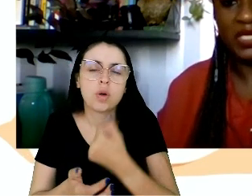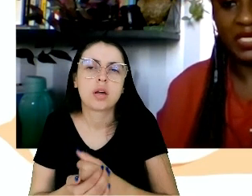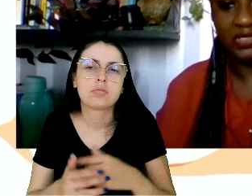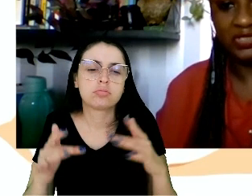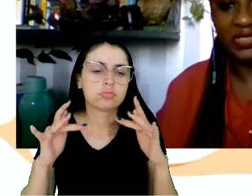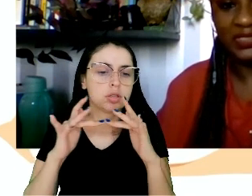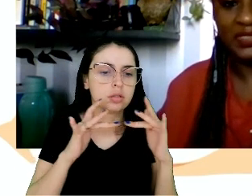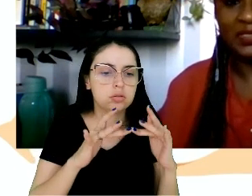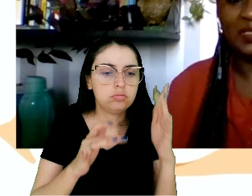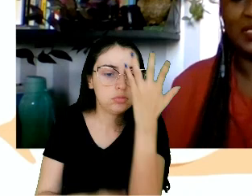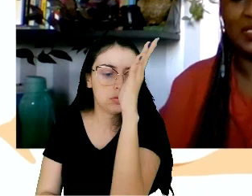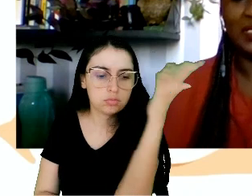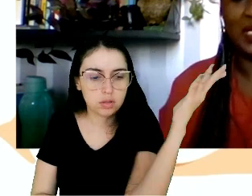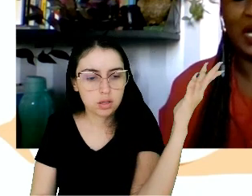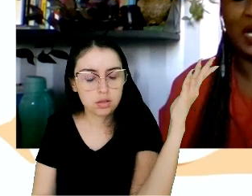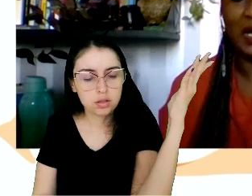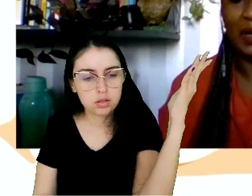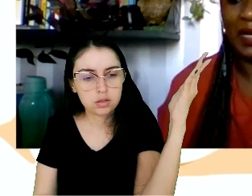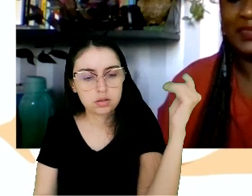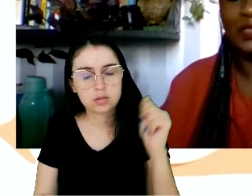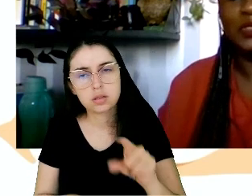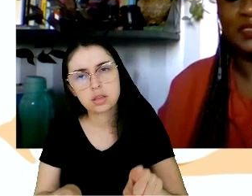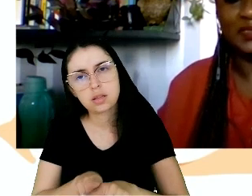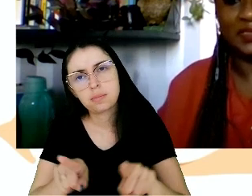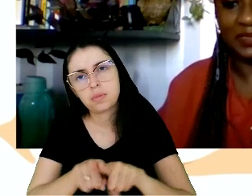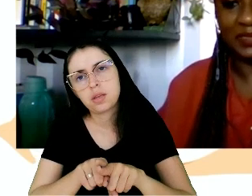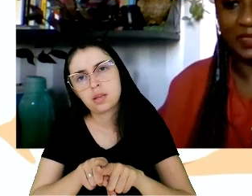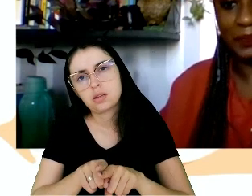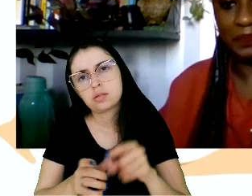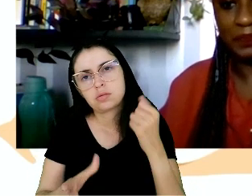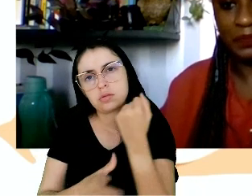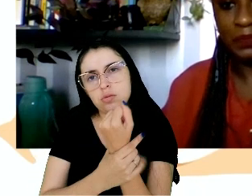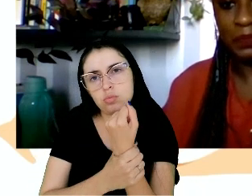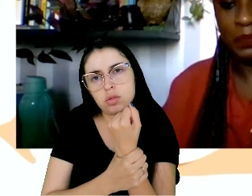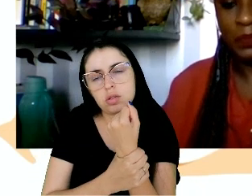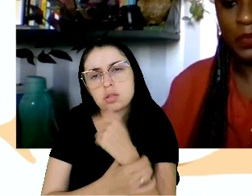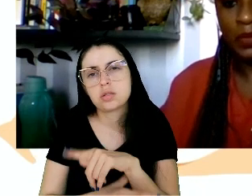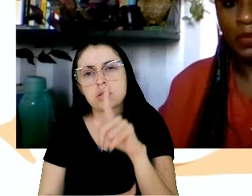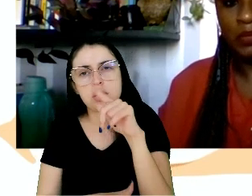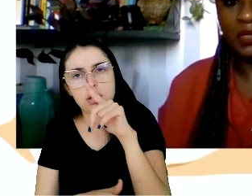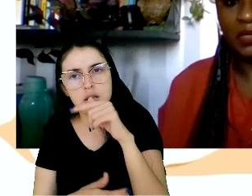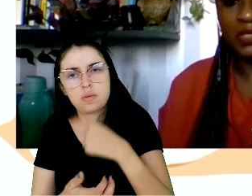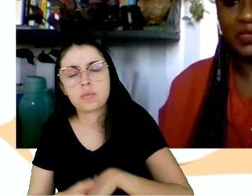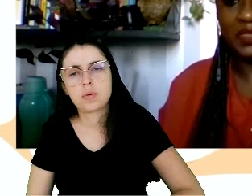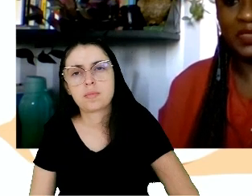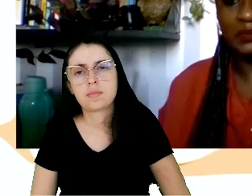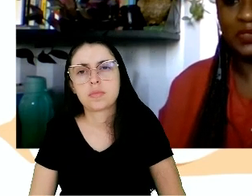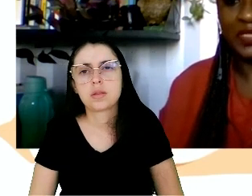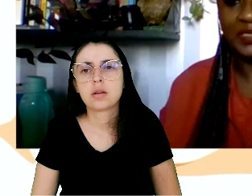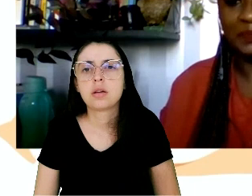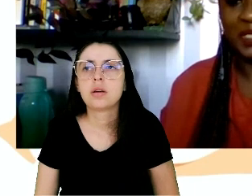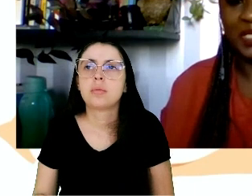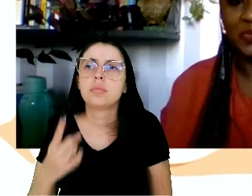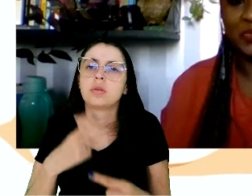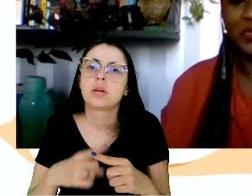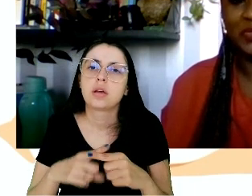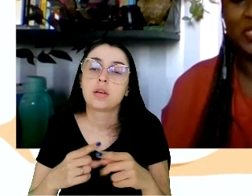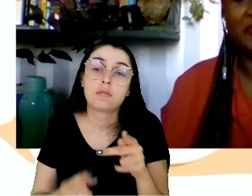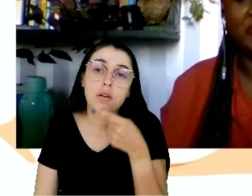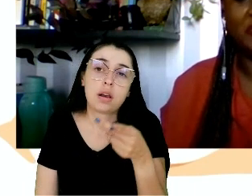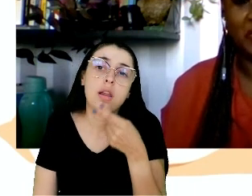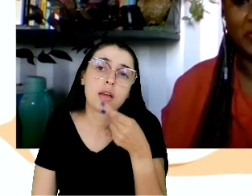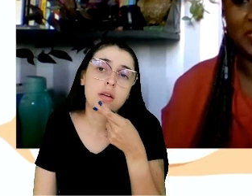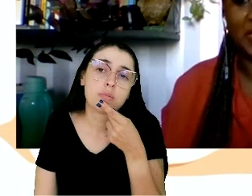ao meio ambiente e à segurança sanitária. Porque quando nós falamos a respeito